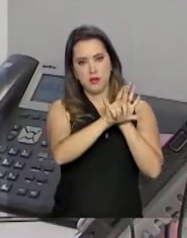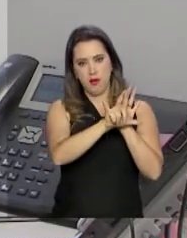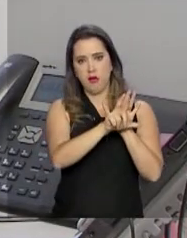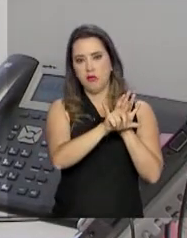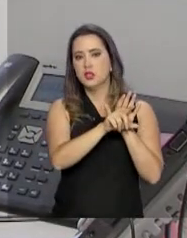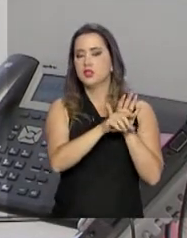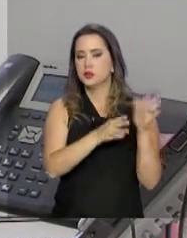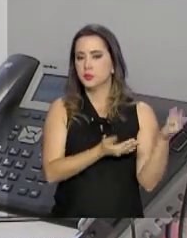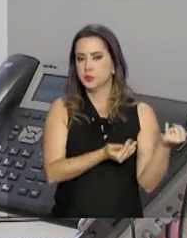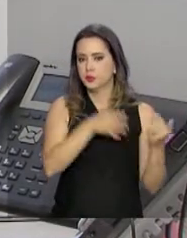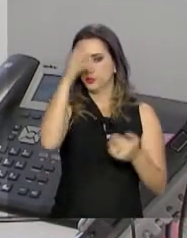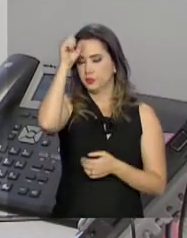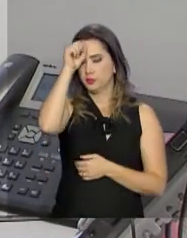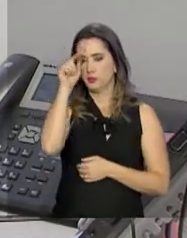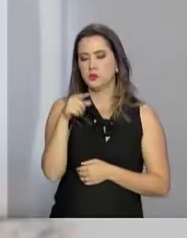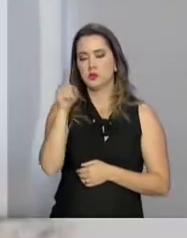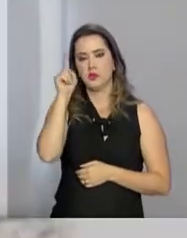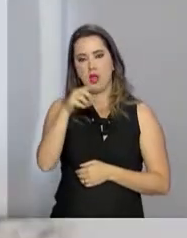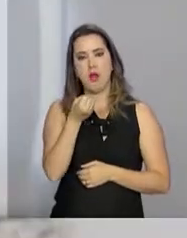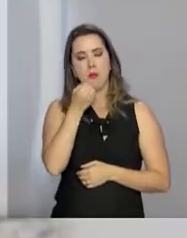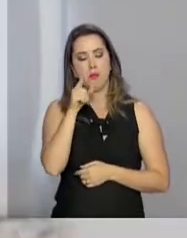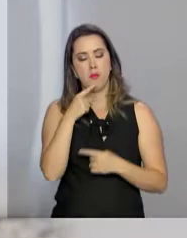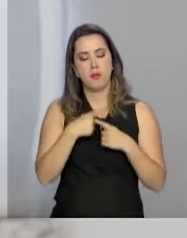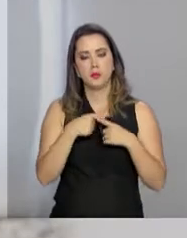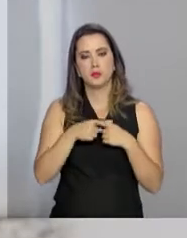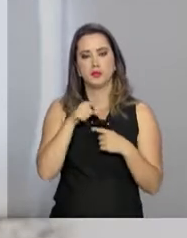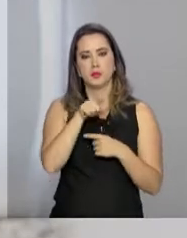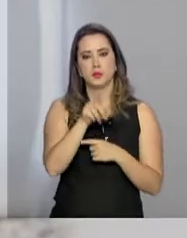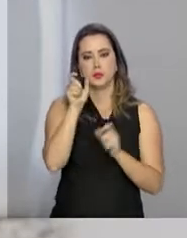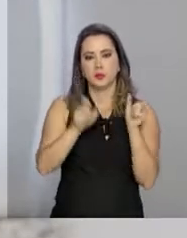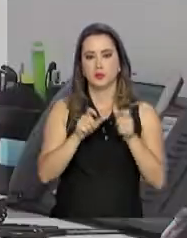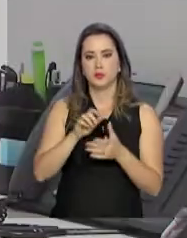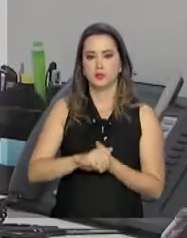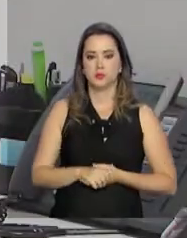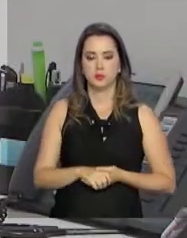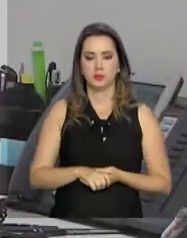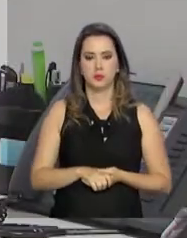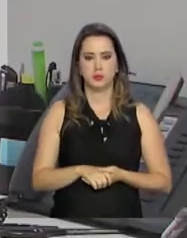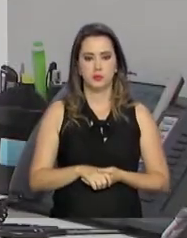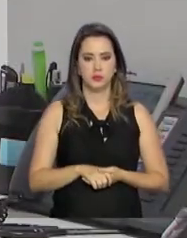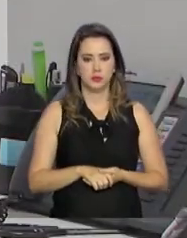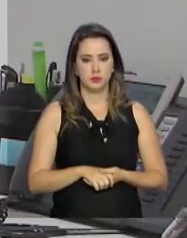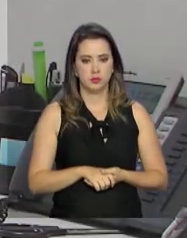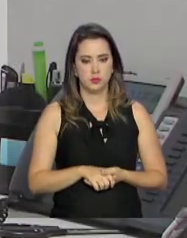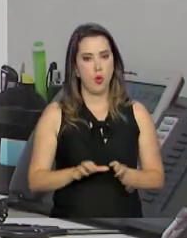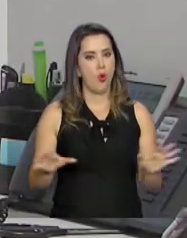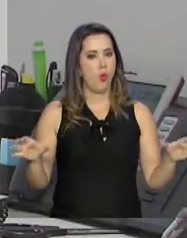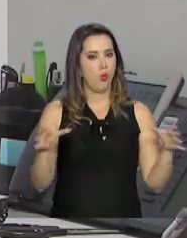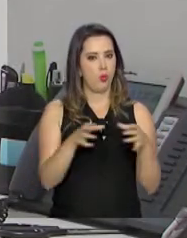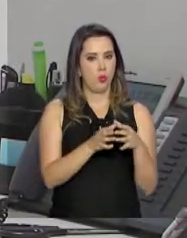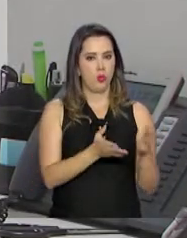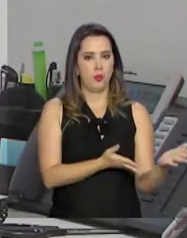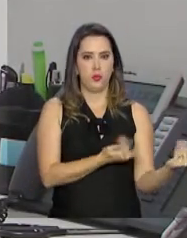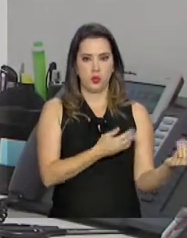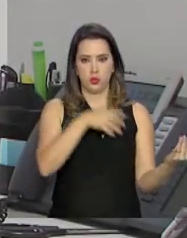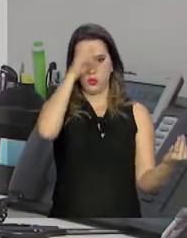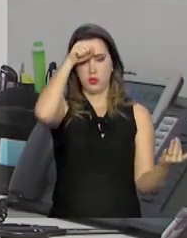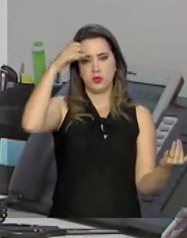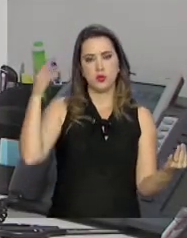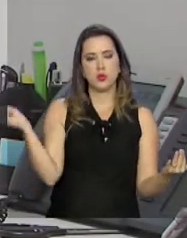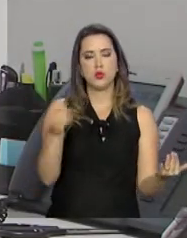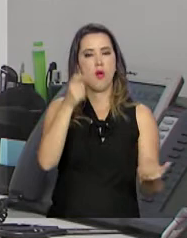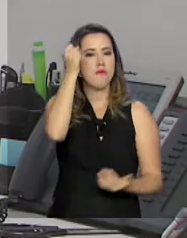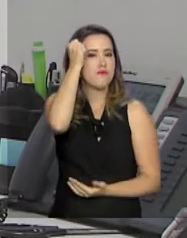reconhece as vantagens de contratar esses funcionários esse público traz pra caixa idéias inovadoras